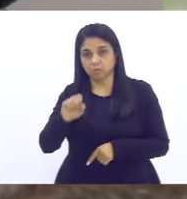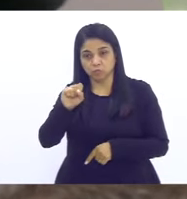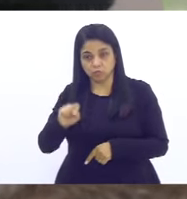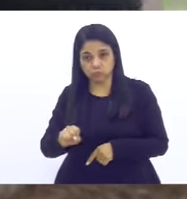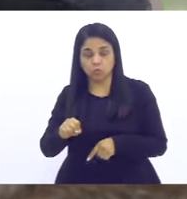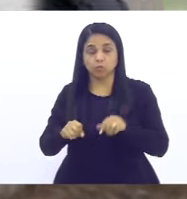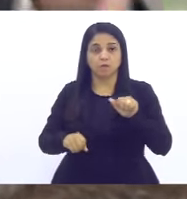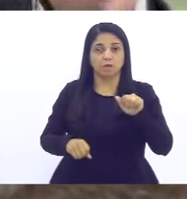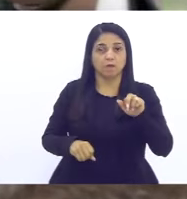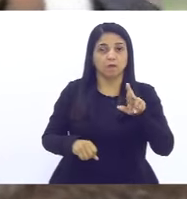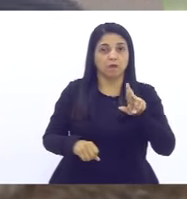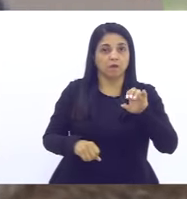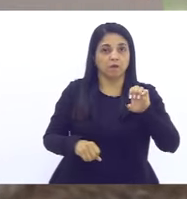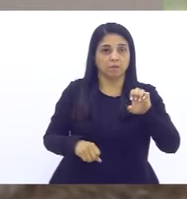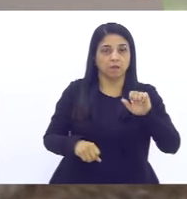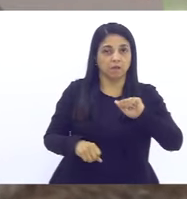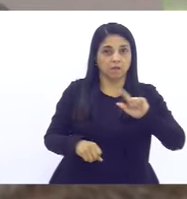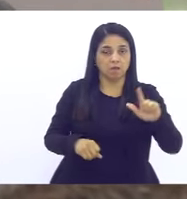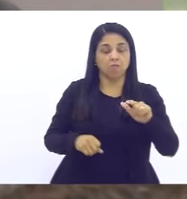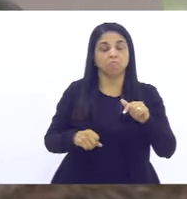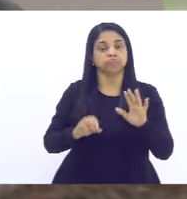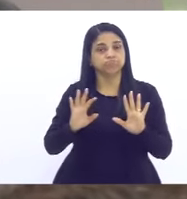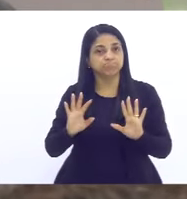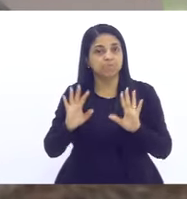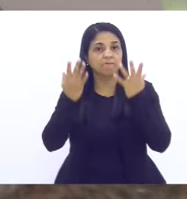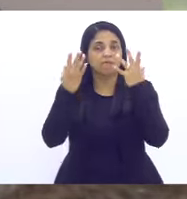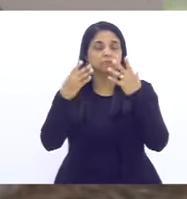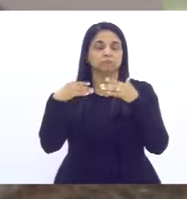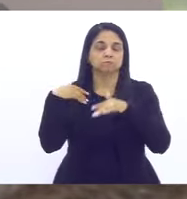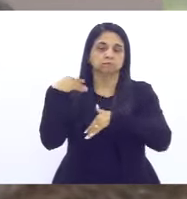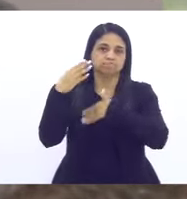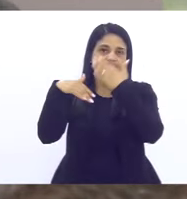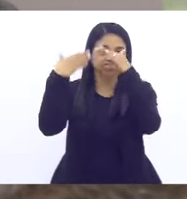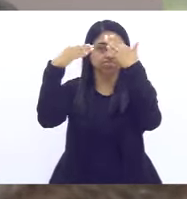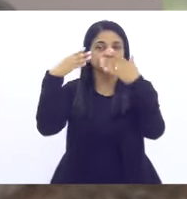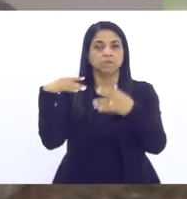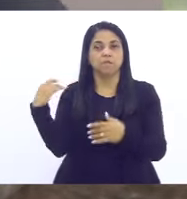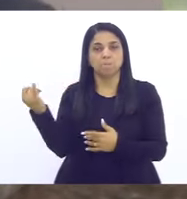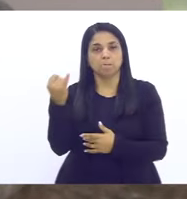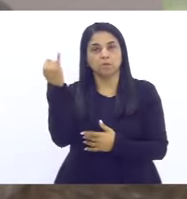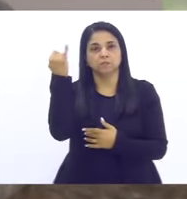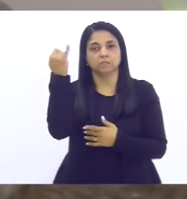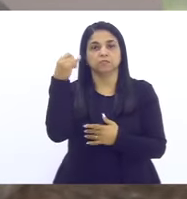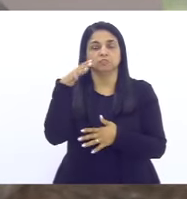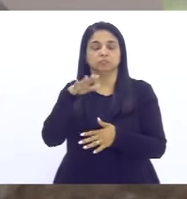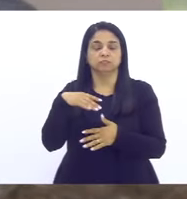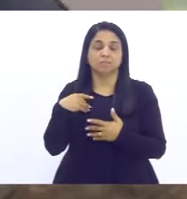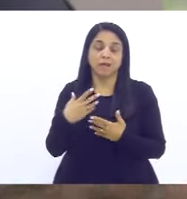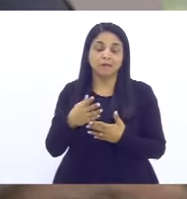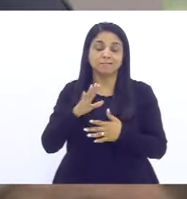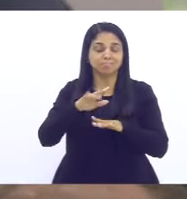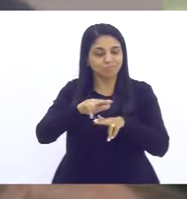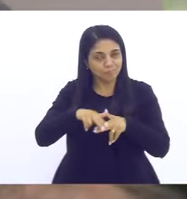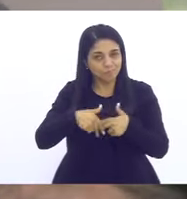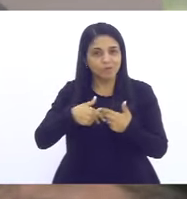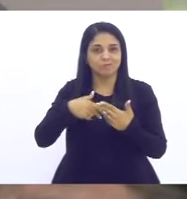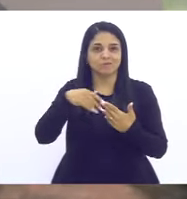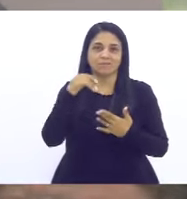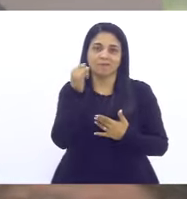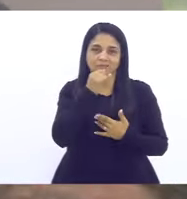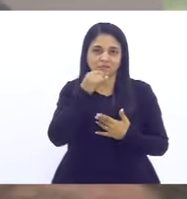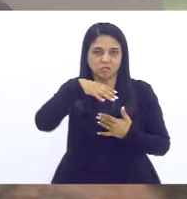ali eventos importantes para o desenvolvimento da região, mas, infelizmente, por conta das quedas de energia, nós estamos